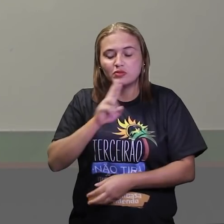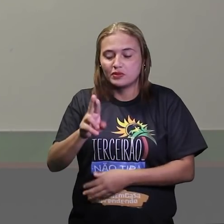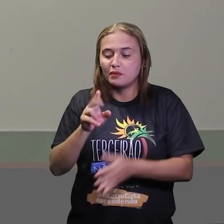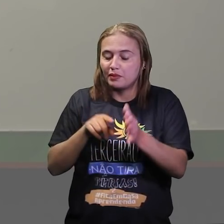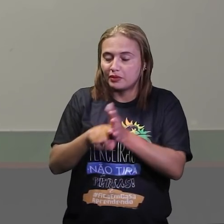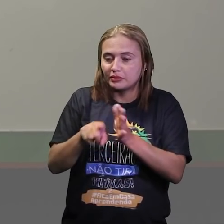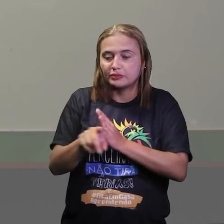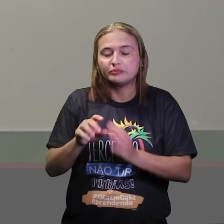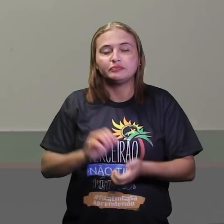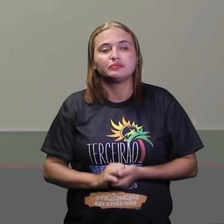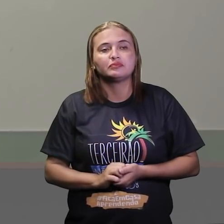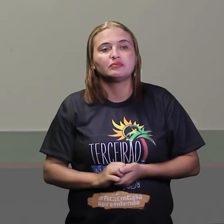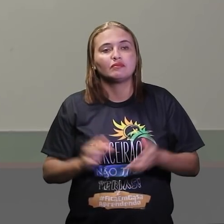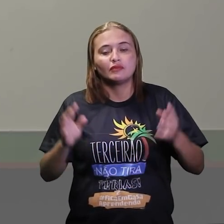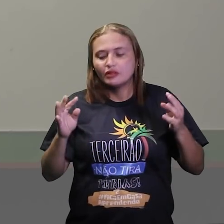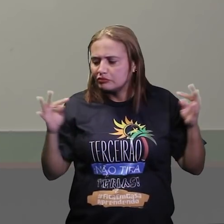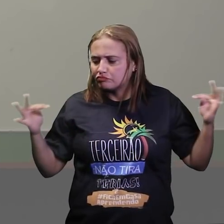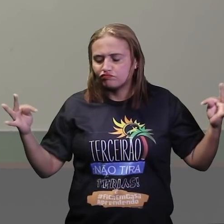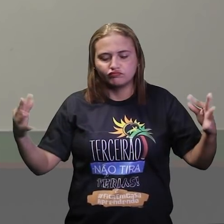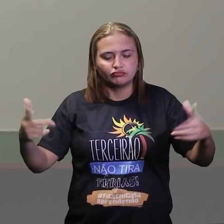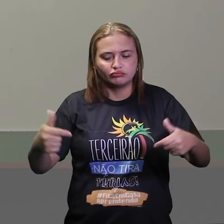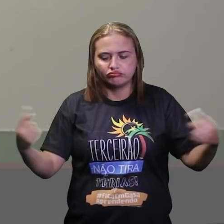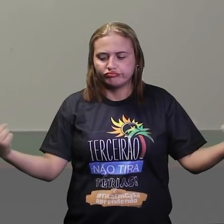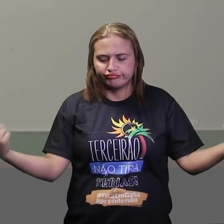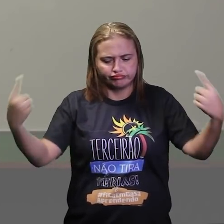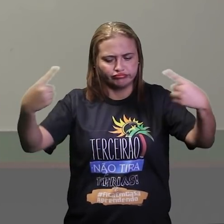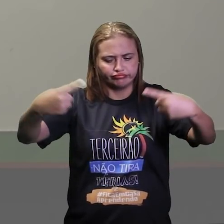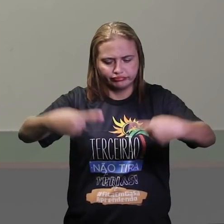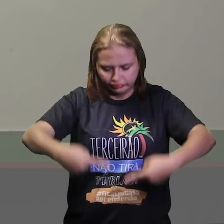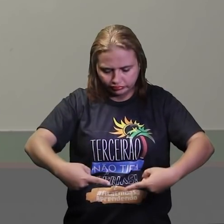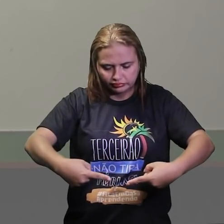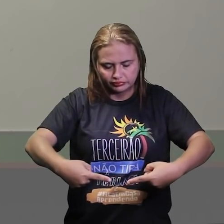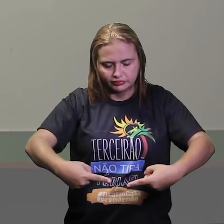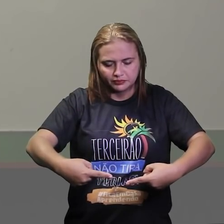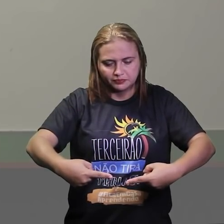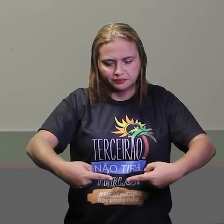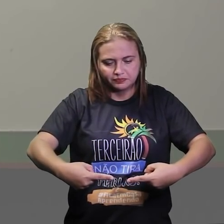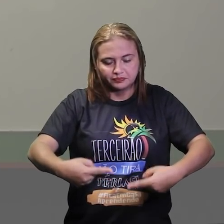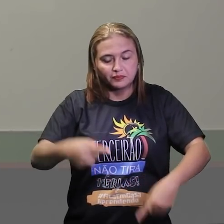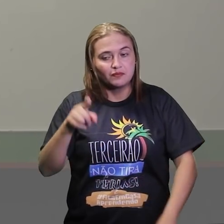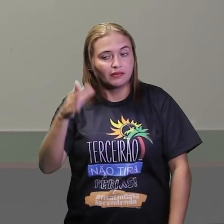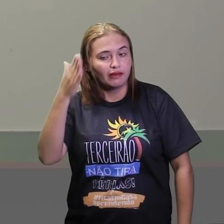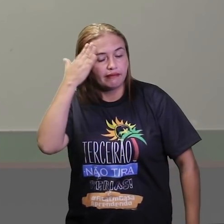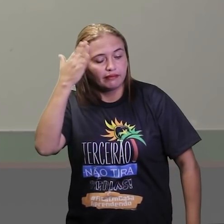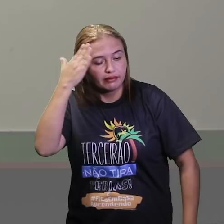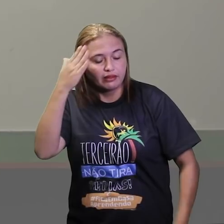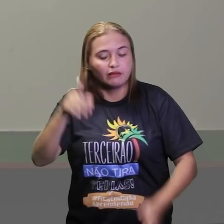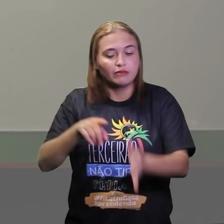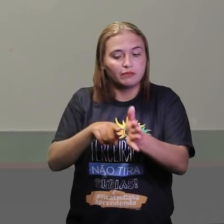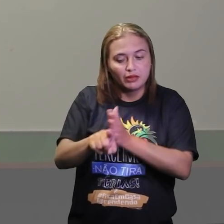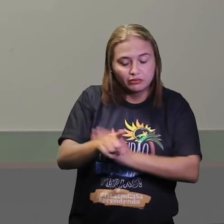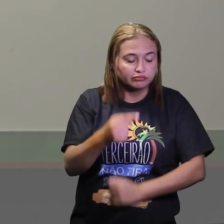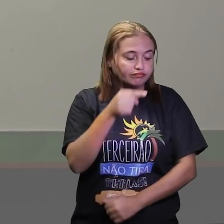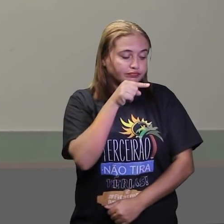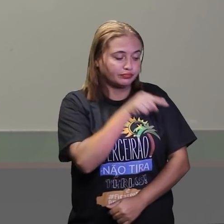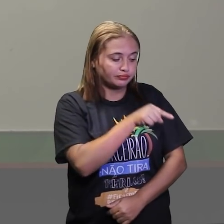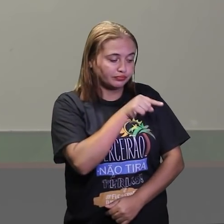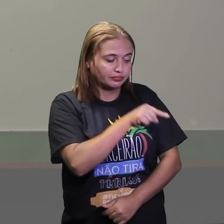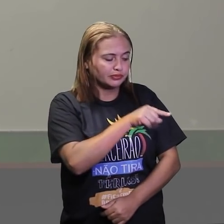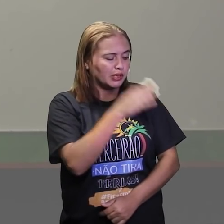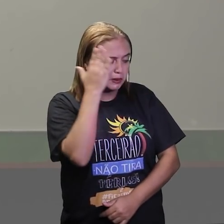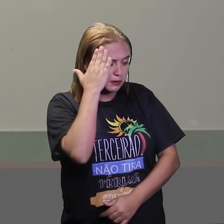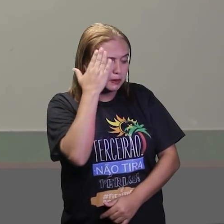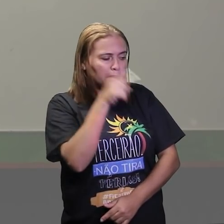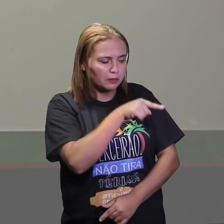tá? Isto aqui é fundamental para a gente sobreviver em uma questão sobre Thomas Hobbes, ok?